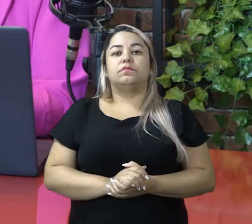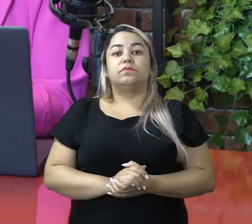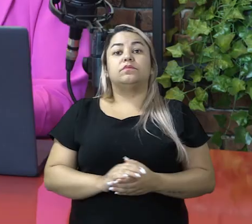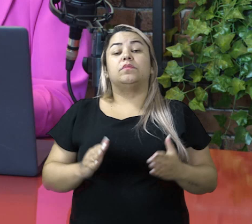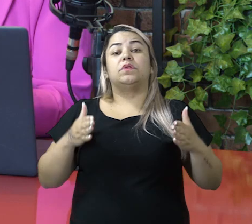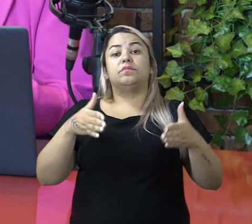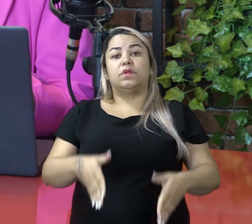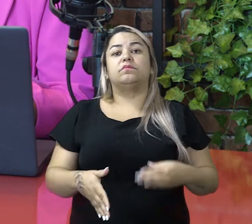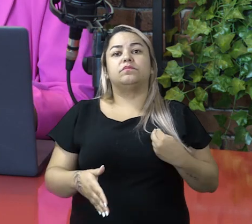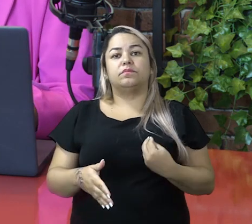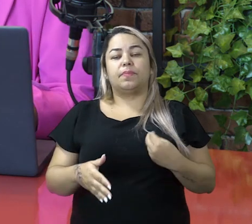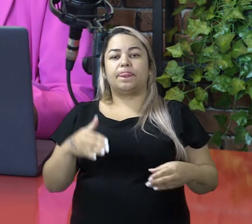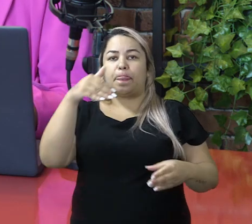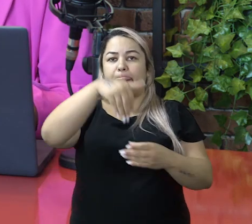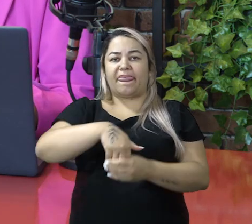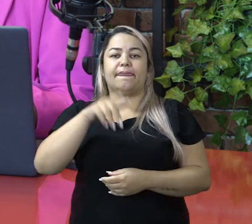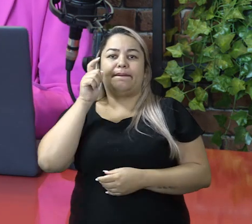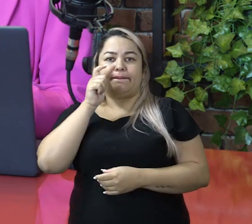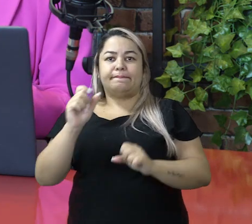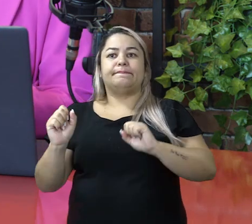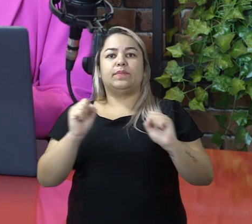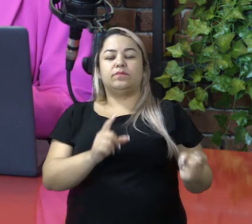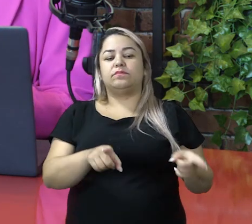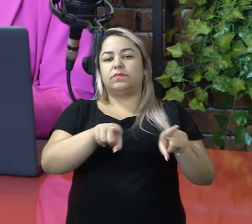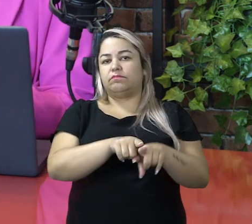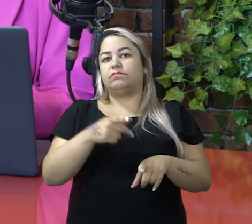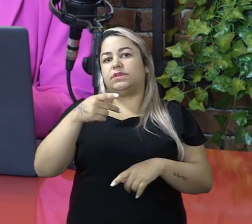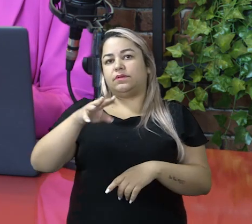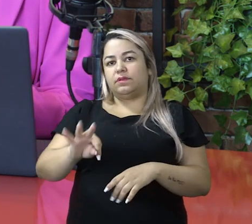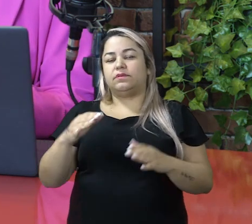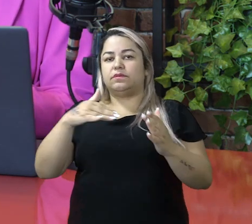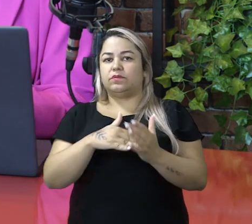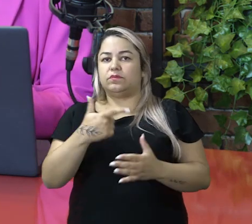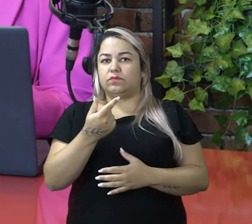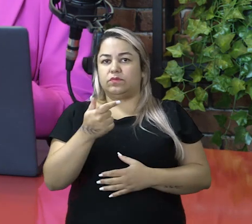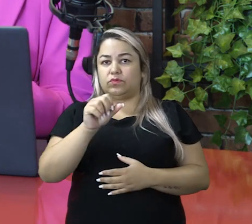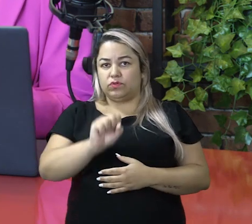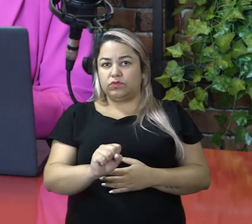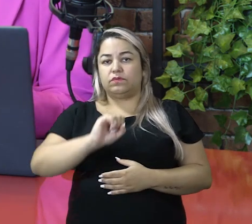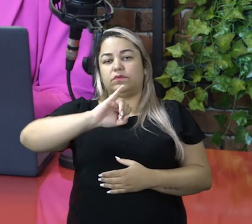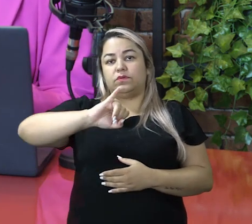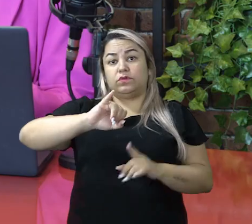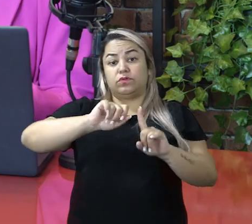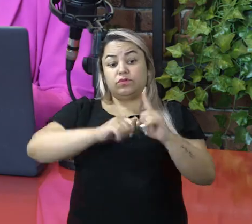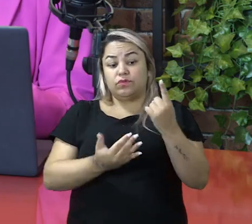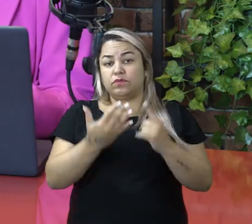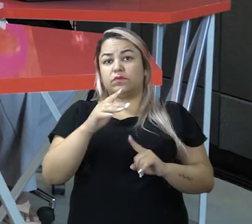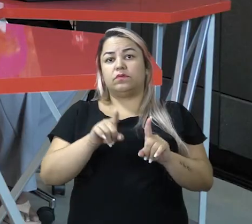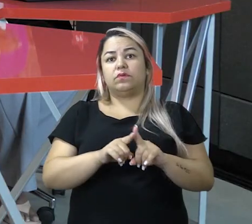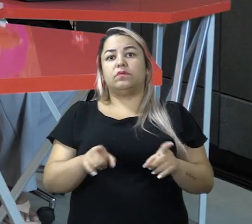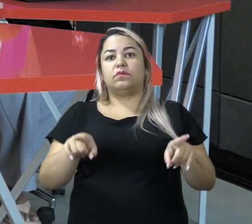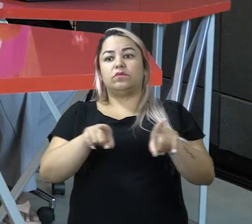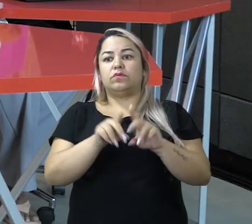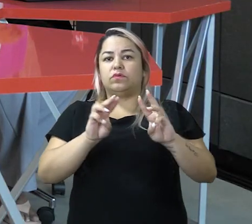2025. Para participar das eleições, os interessados podem se filiar ao PT até o dia 28 de fevereiro